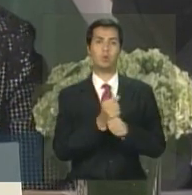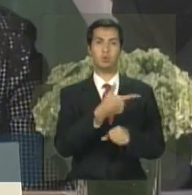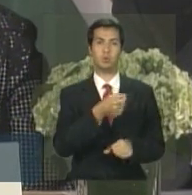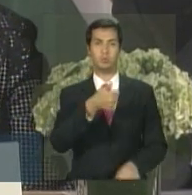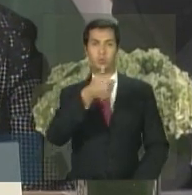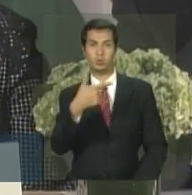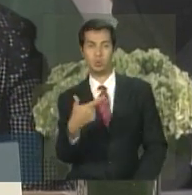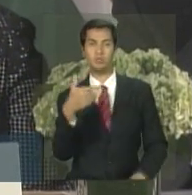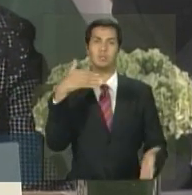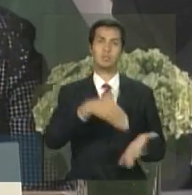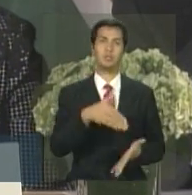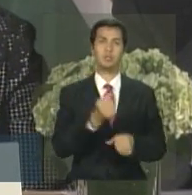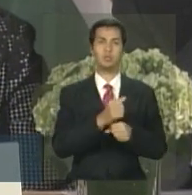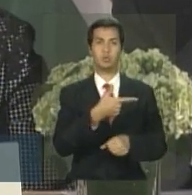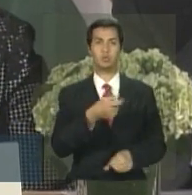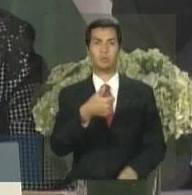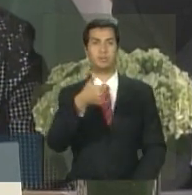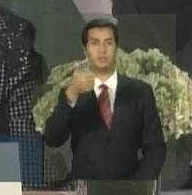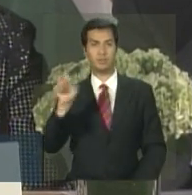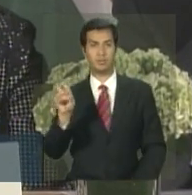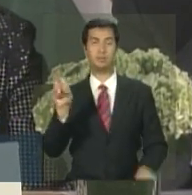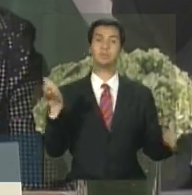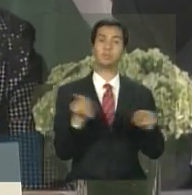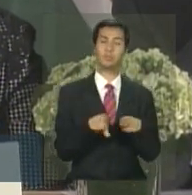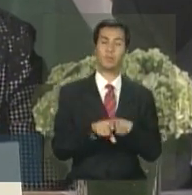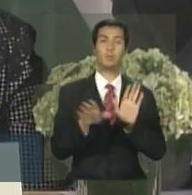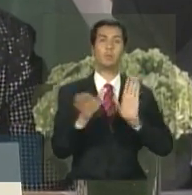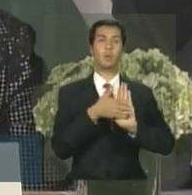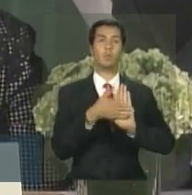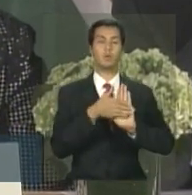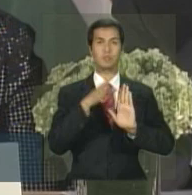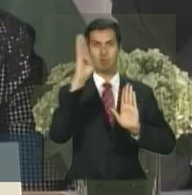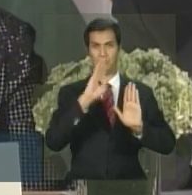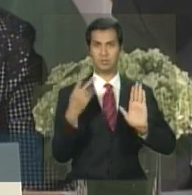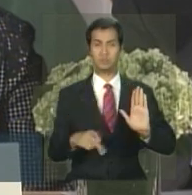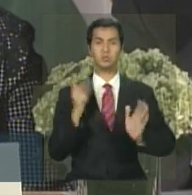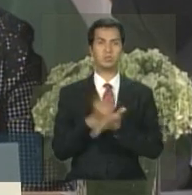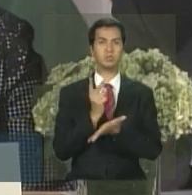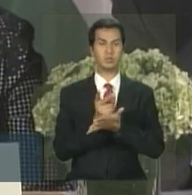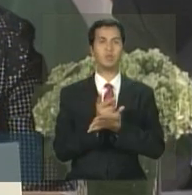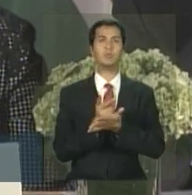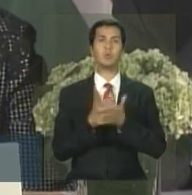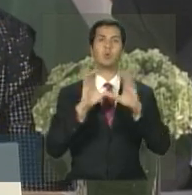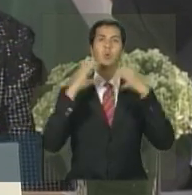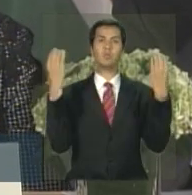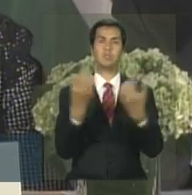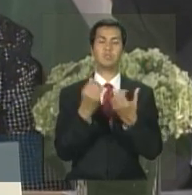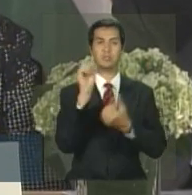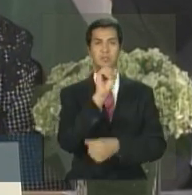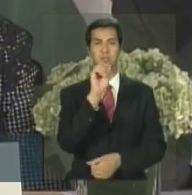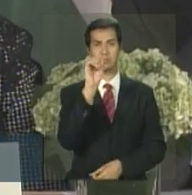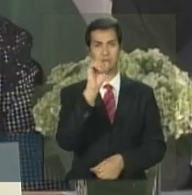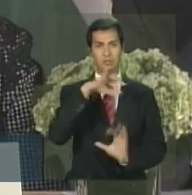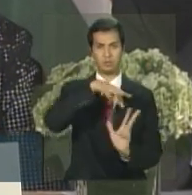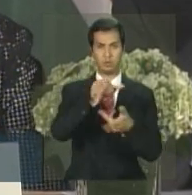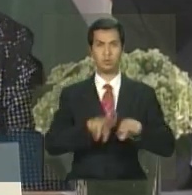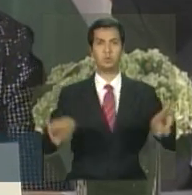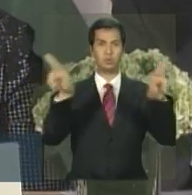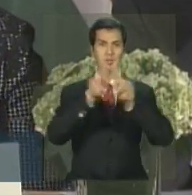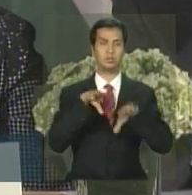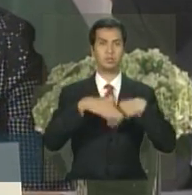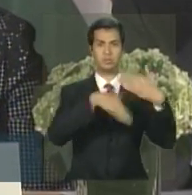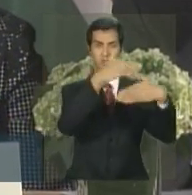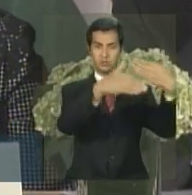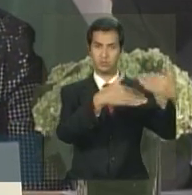2012-2015 e as propostas brasileiras para a Conferência das Nações Unidas sobre Desenvolvimento